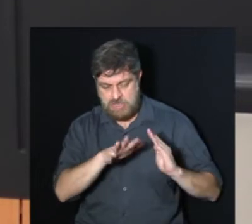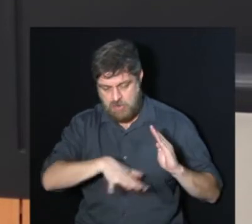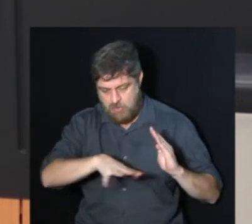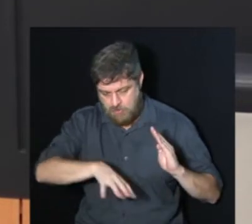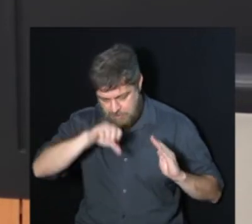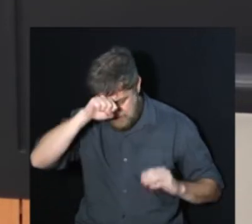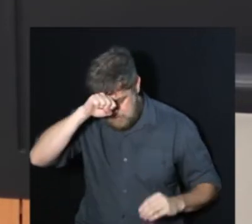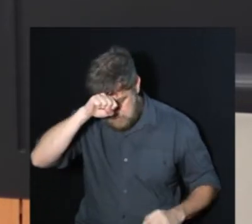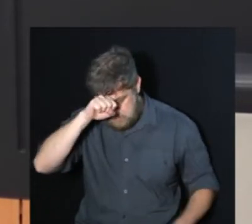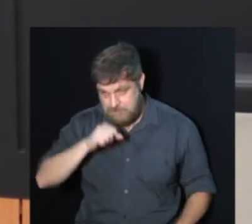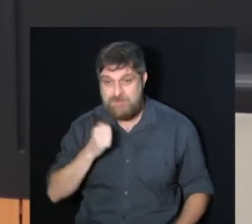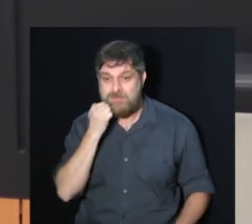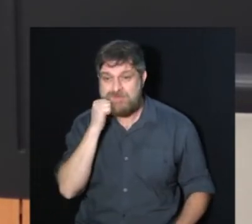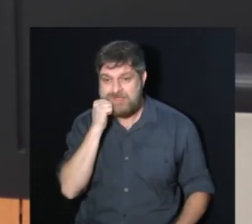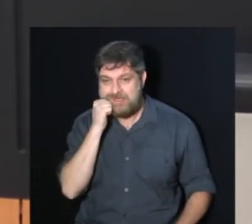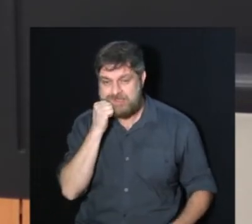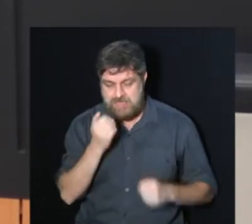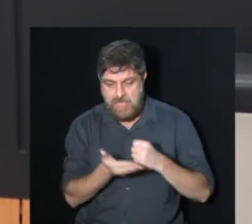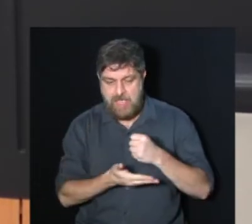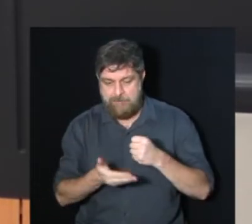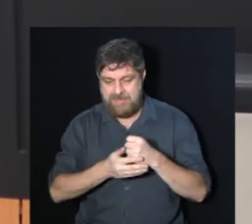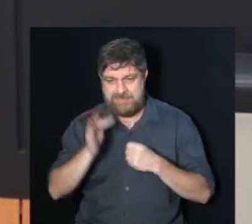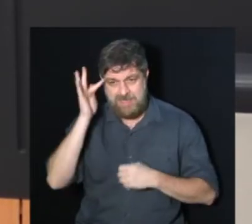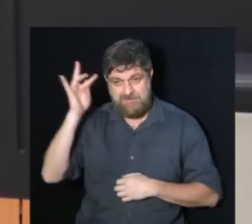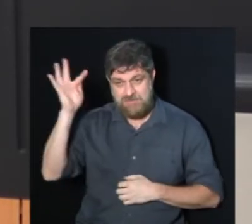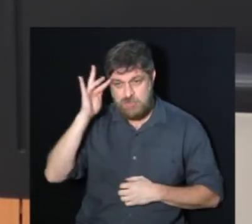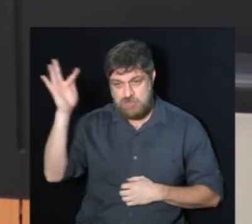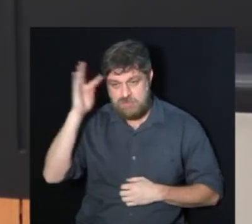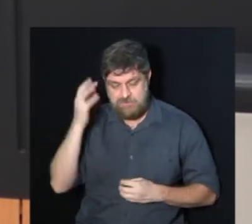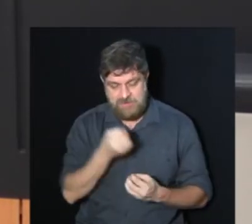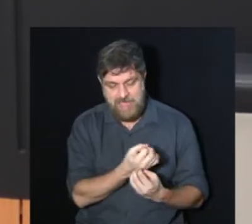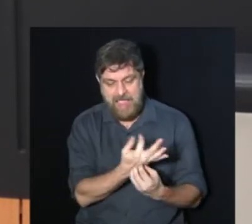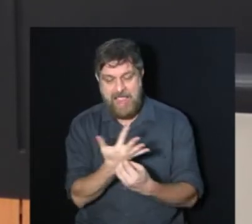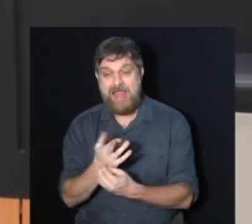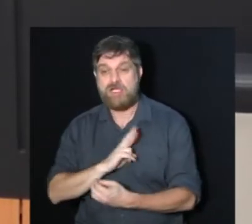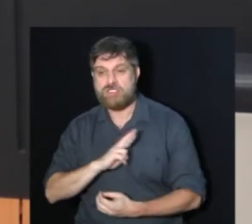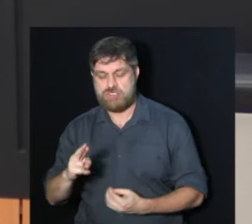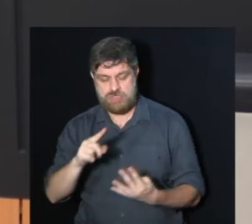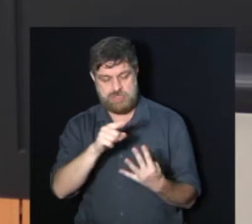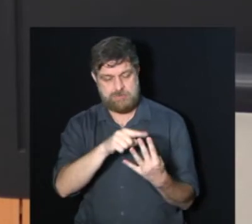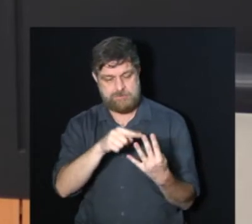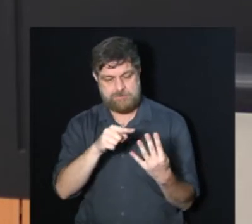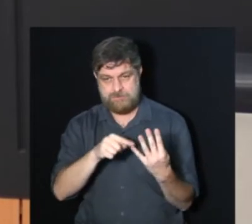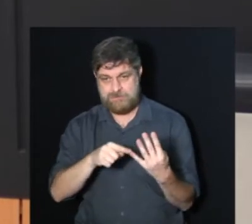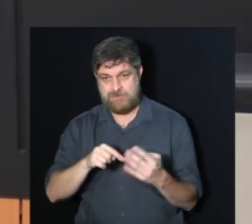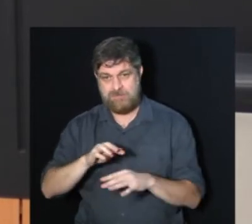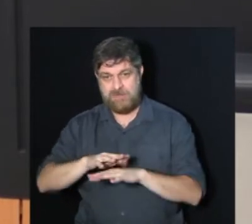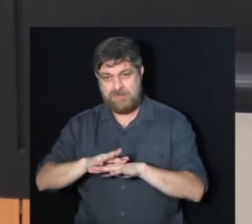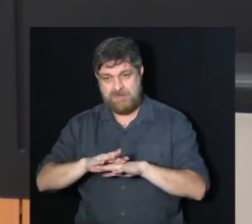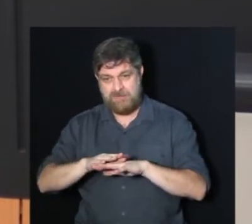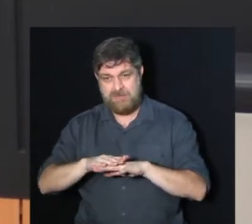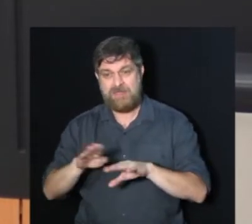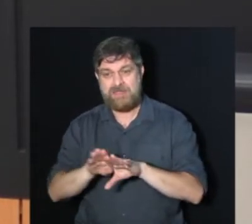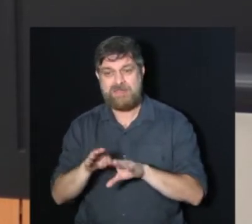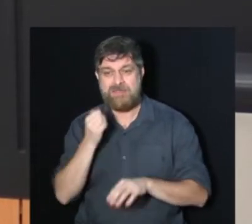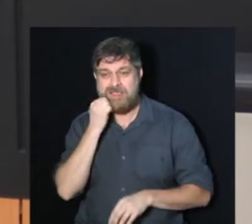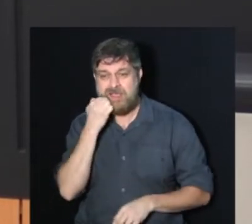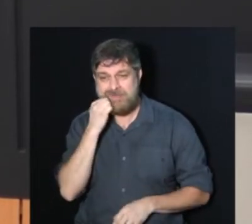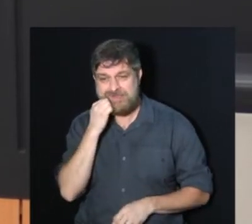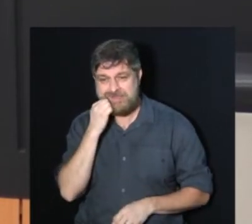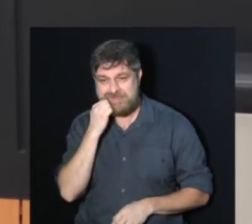do conhecimento. Ciência, filosofia, a arte e a religião. E a matemática é uma ciência